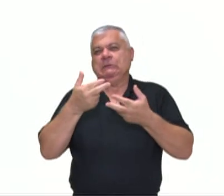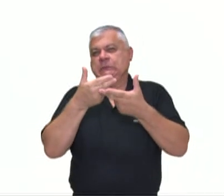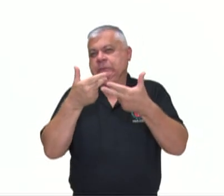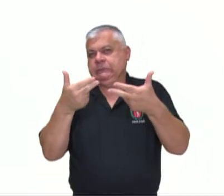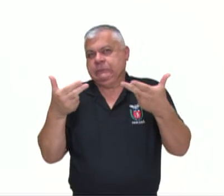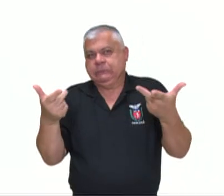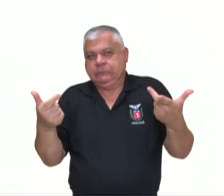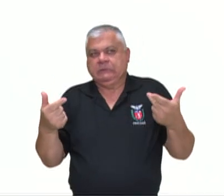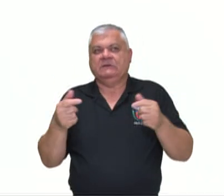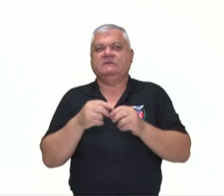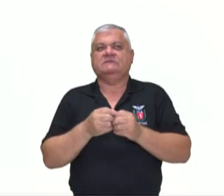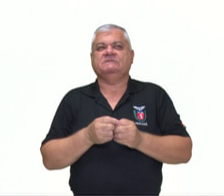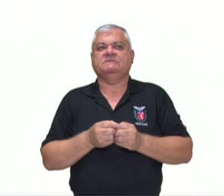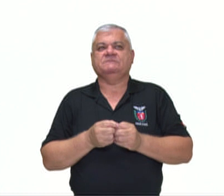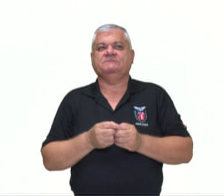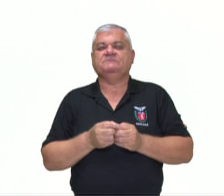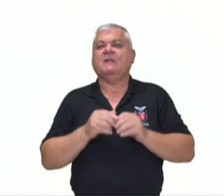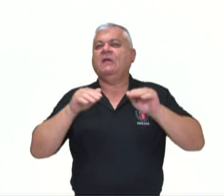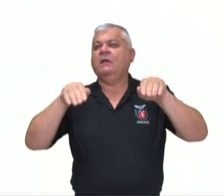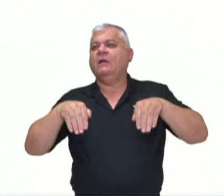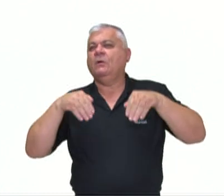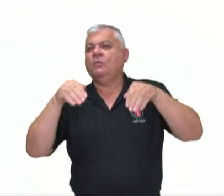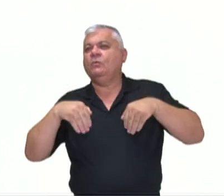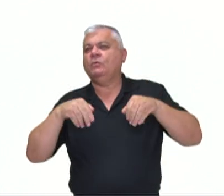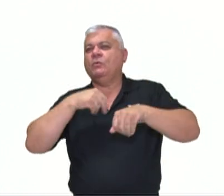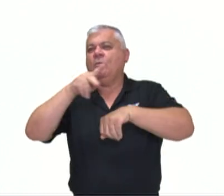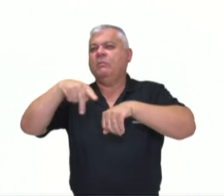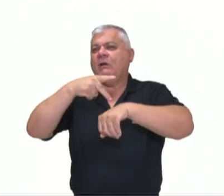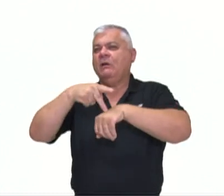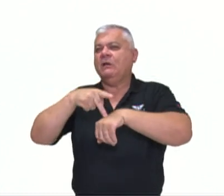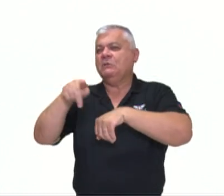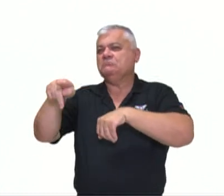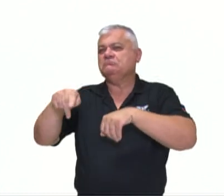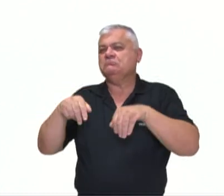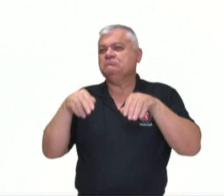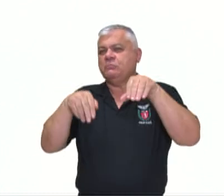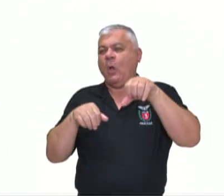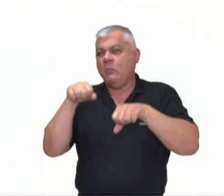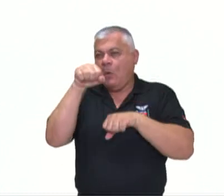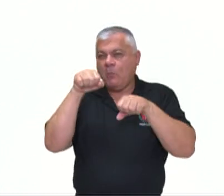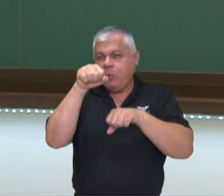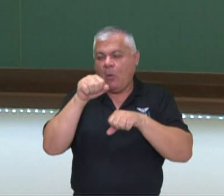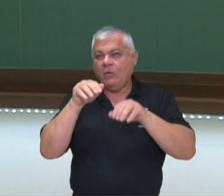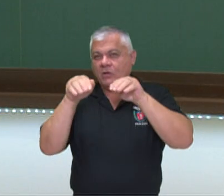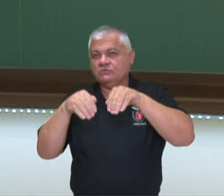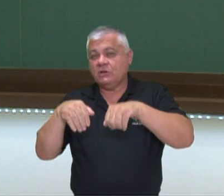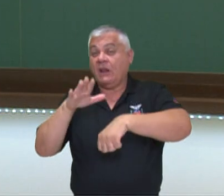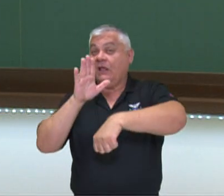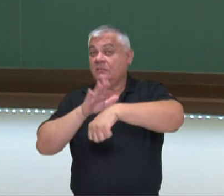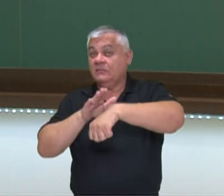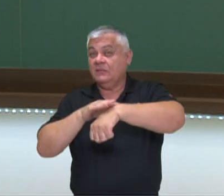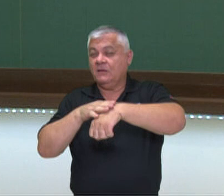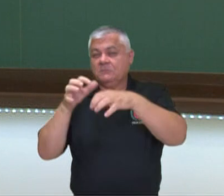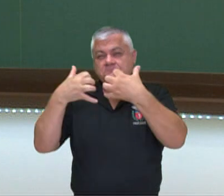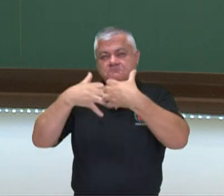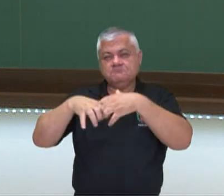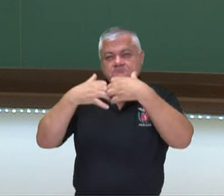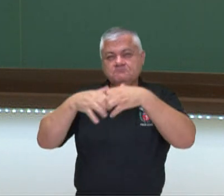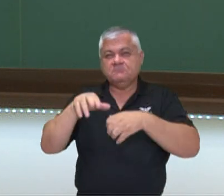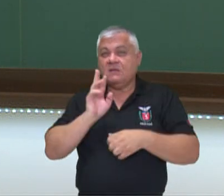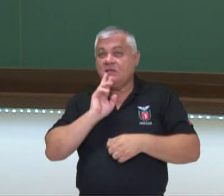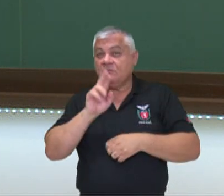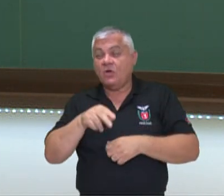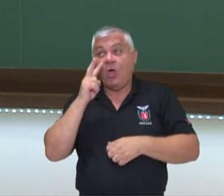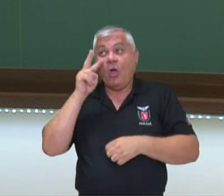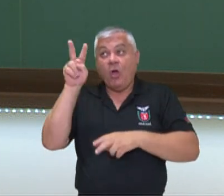don't have. Kangaroos, Australia, live or lives? Vou dar mais um tempinho para vocês responderem.